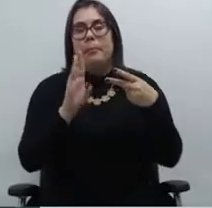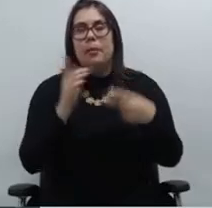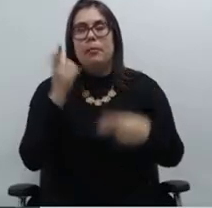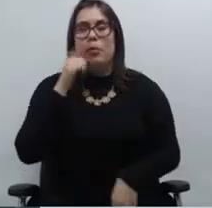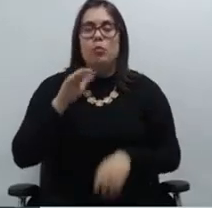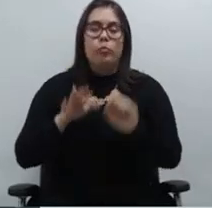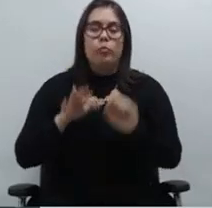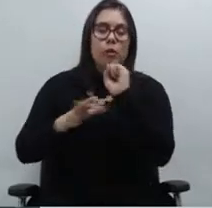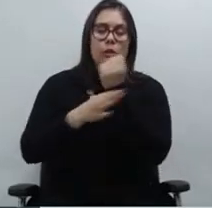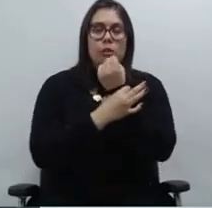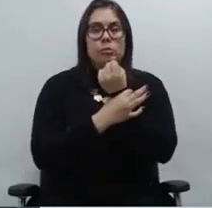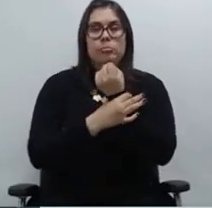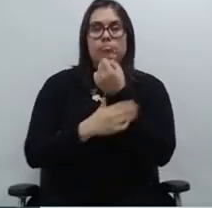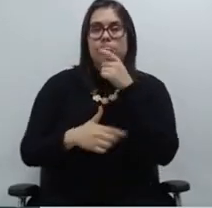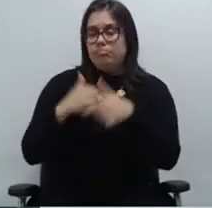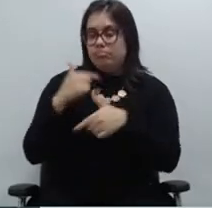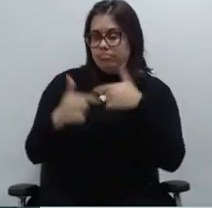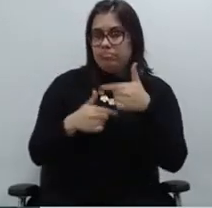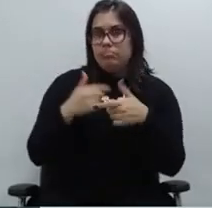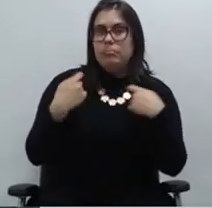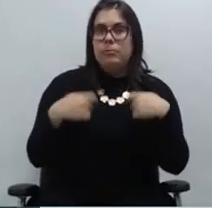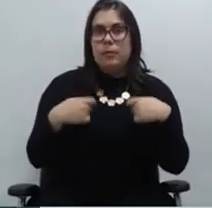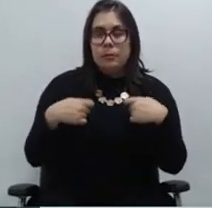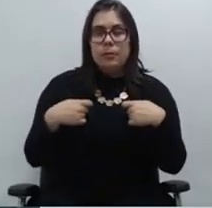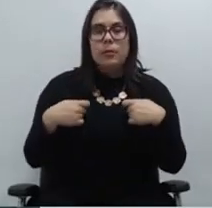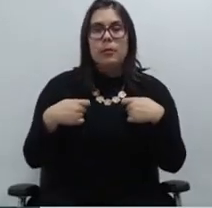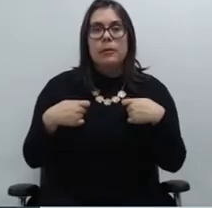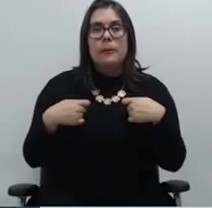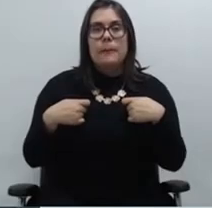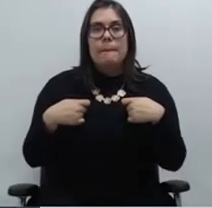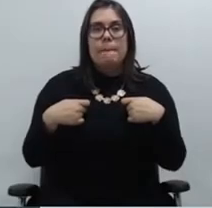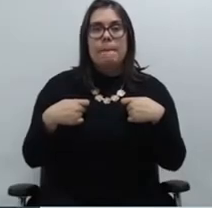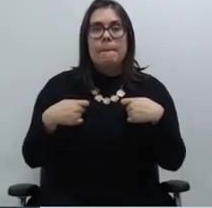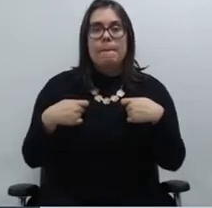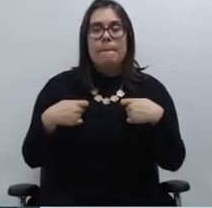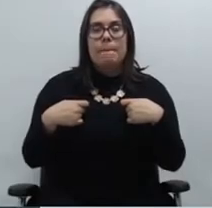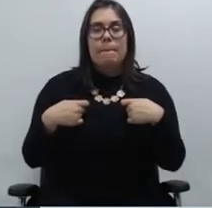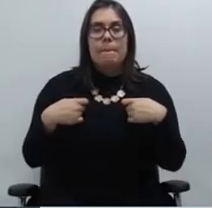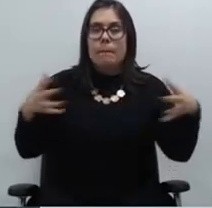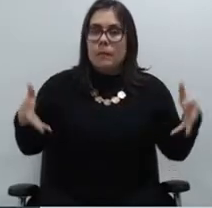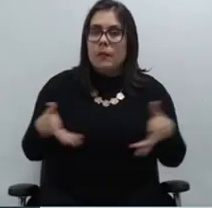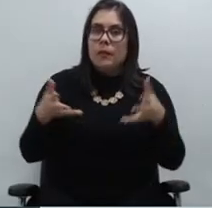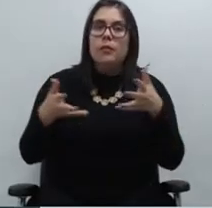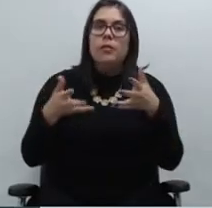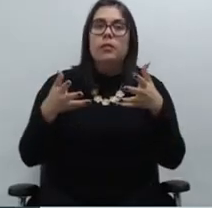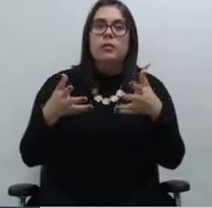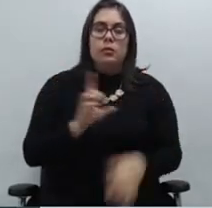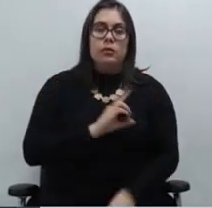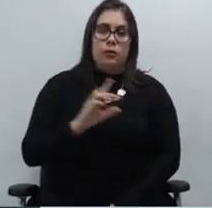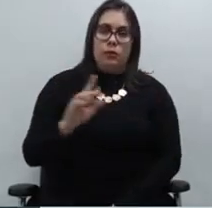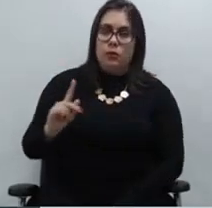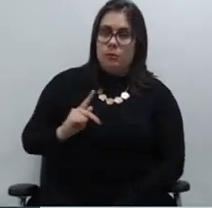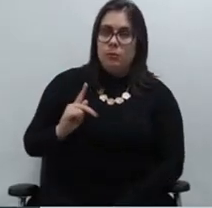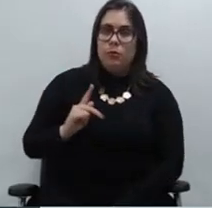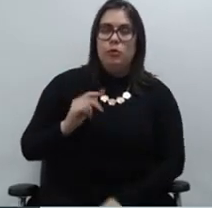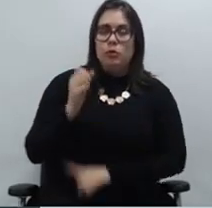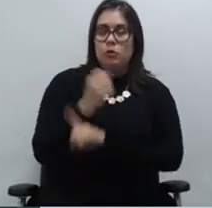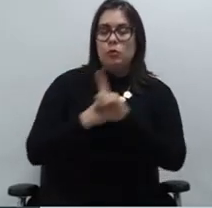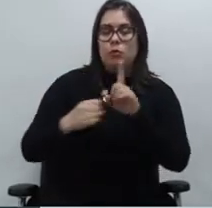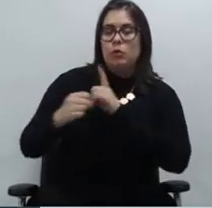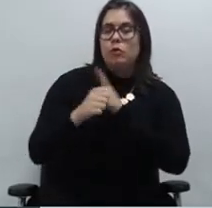o espraiamento do plano de atuação, sejam implementadas medidas no sentido de engajar as unidades da Defensoria e sociedade